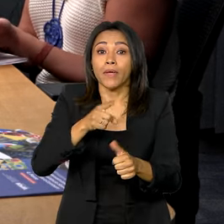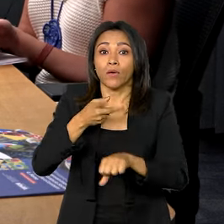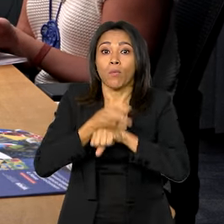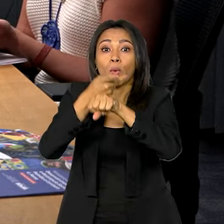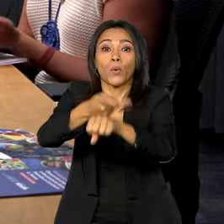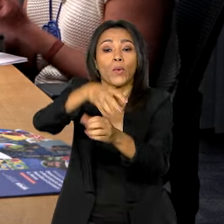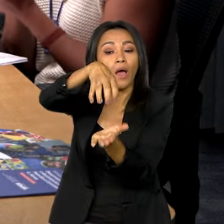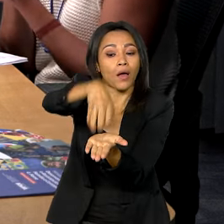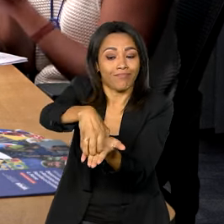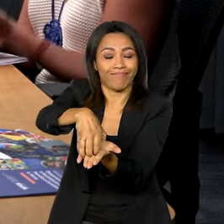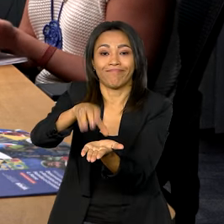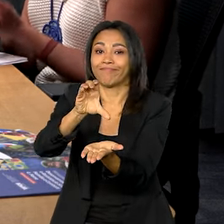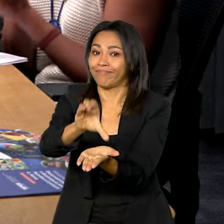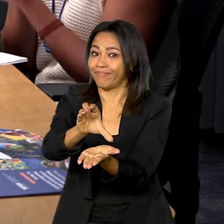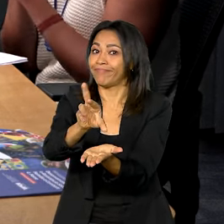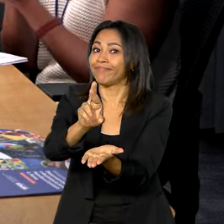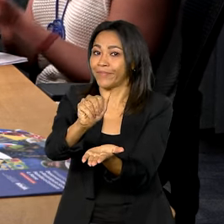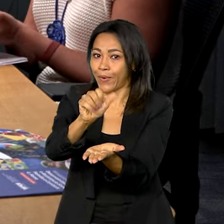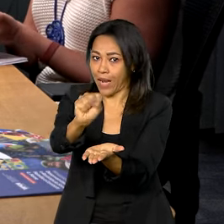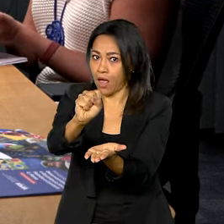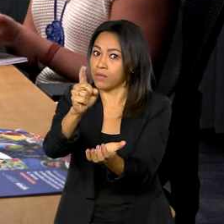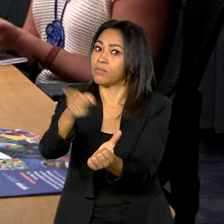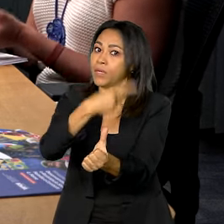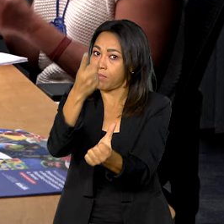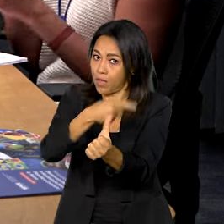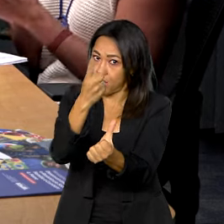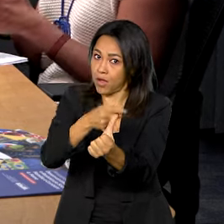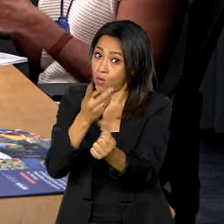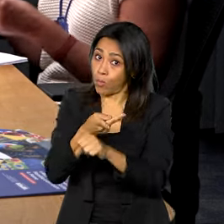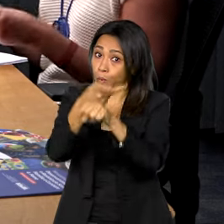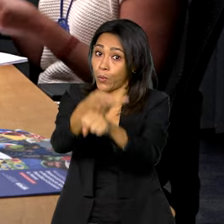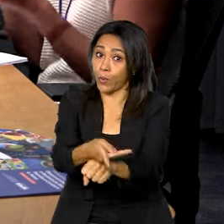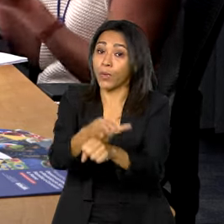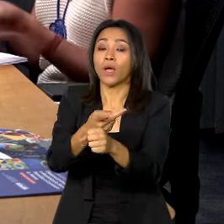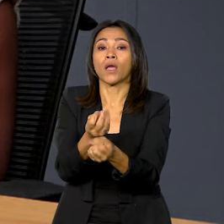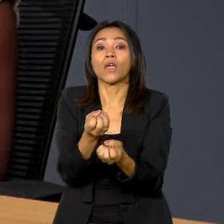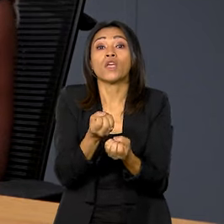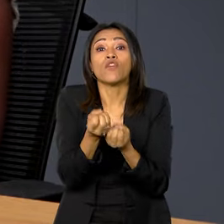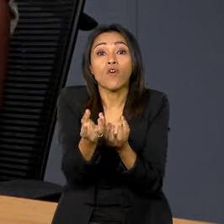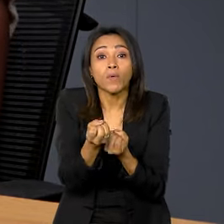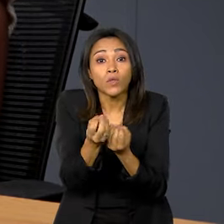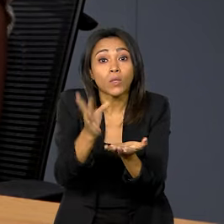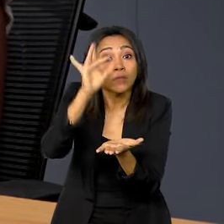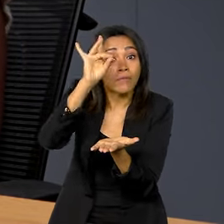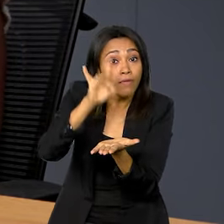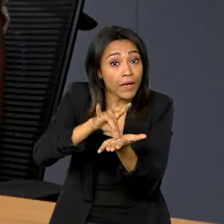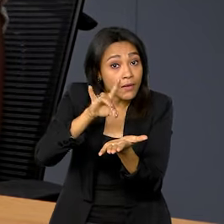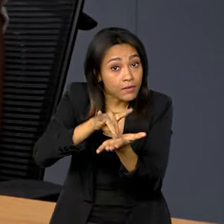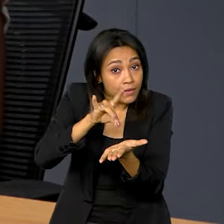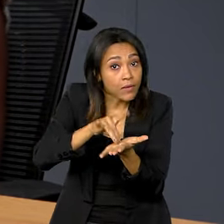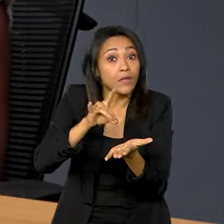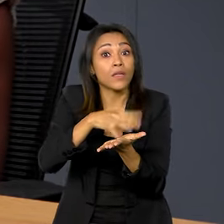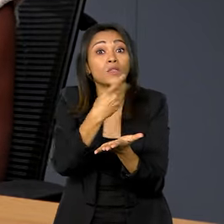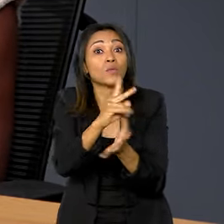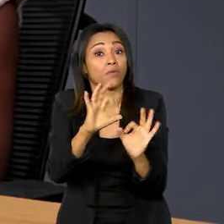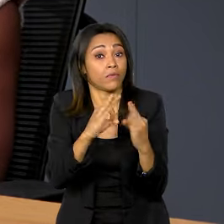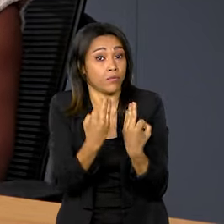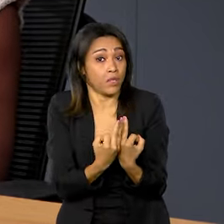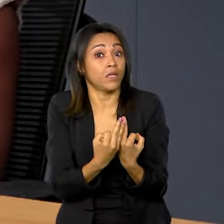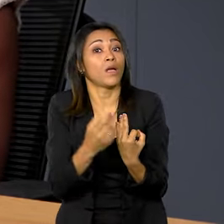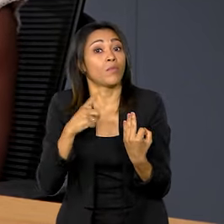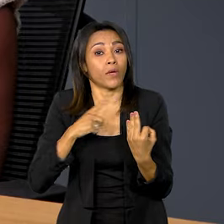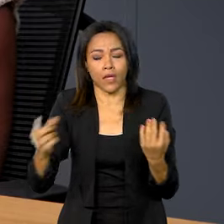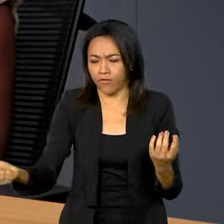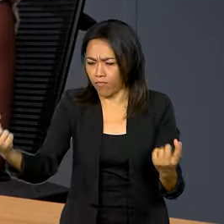o Cras precisa ir no crass fazer o cadastro único fazer dar as informações reais da sua família porque a gente